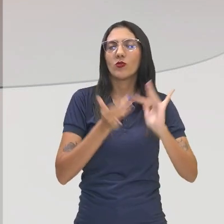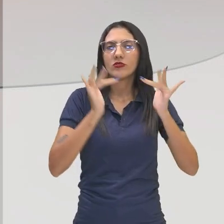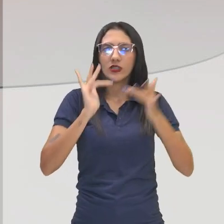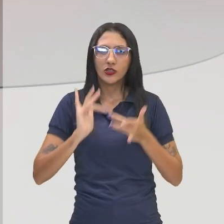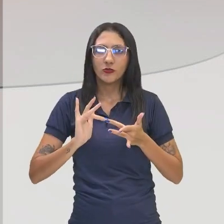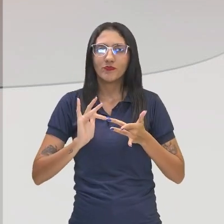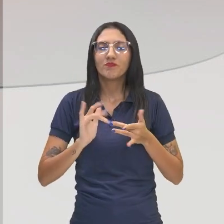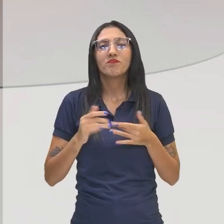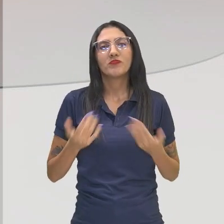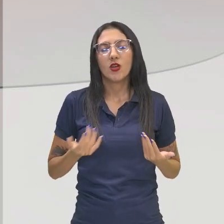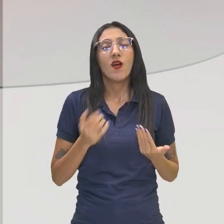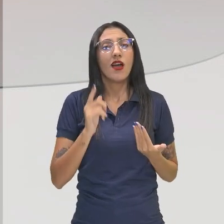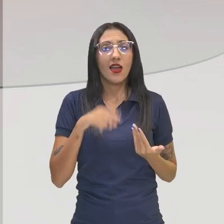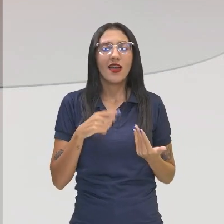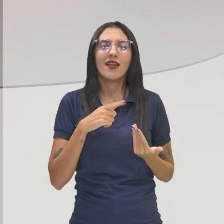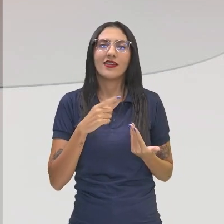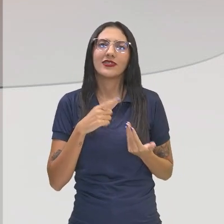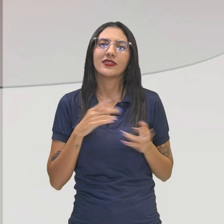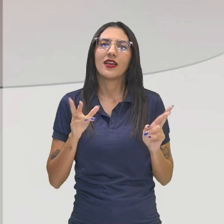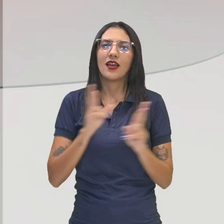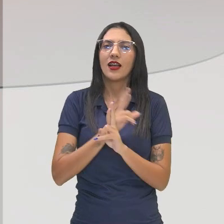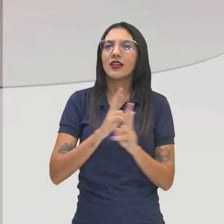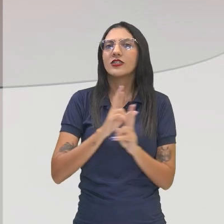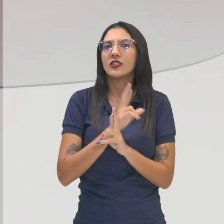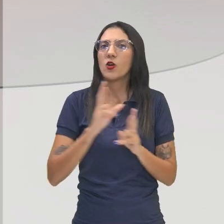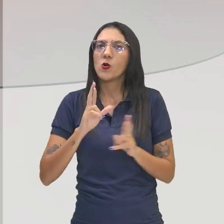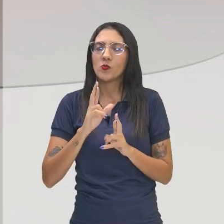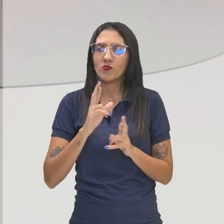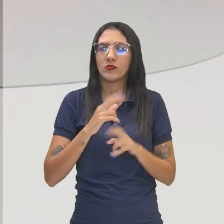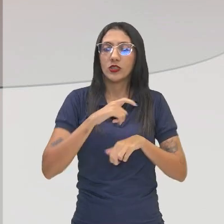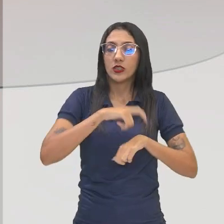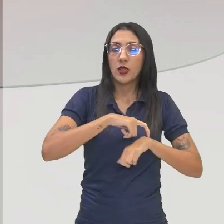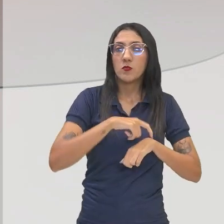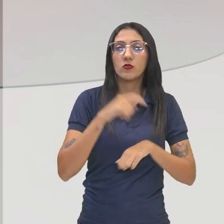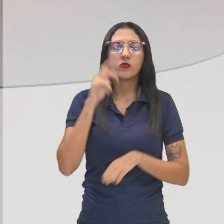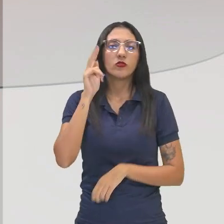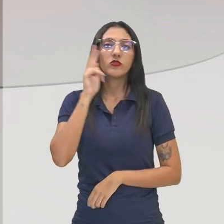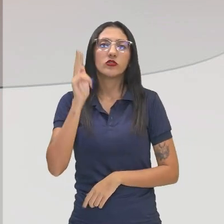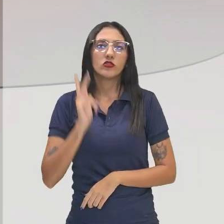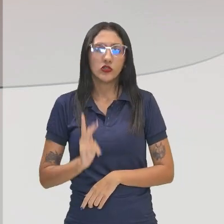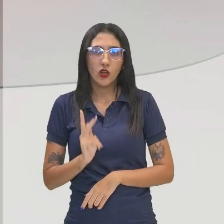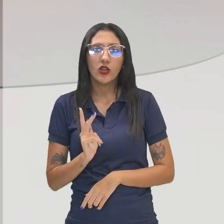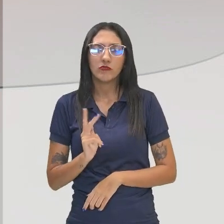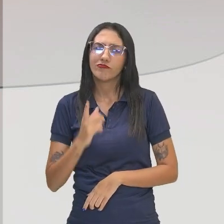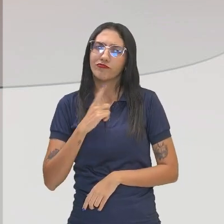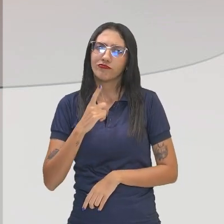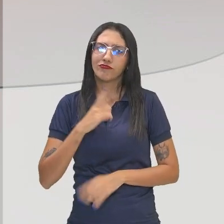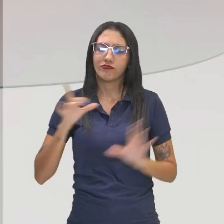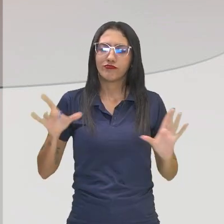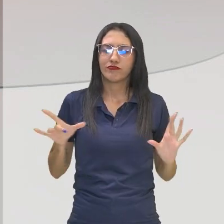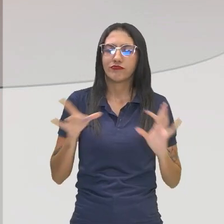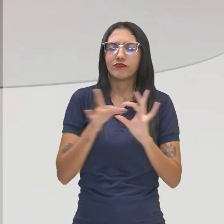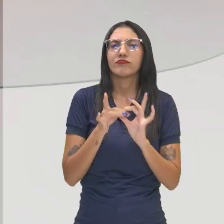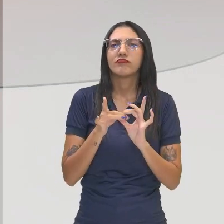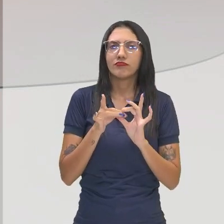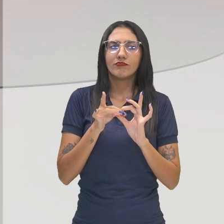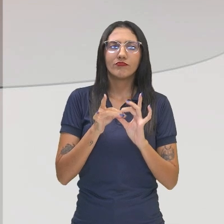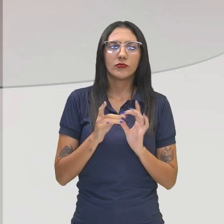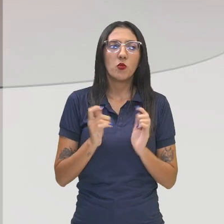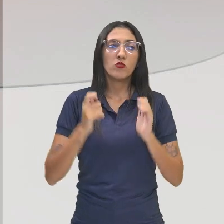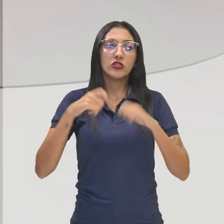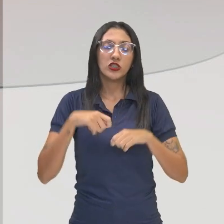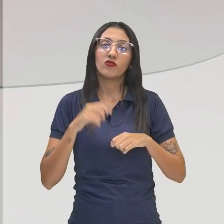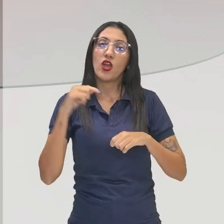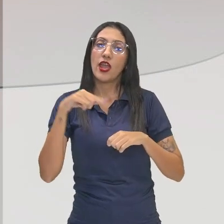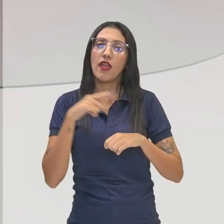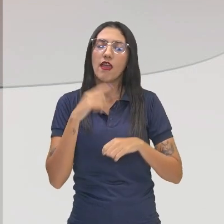essa relação entre o tempo e a história que ela é muito próxima e que nos ajuda nessa